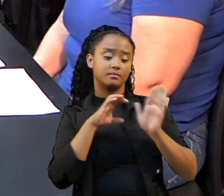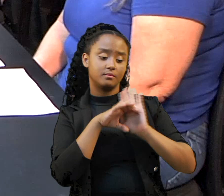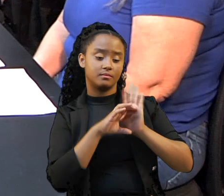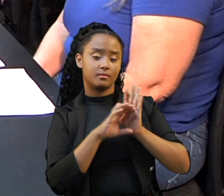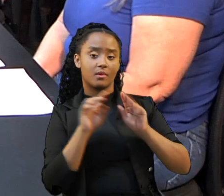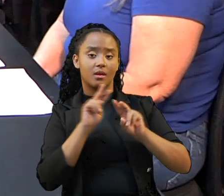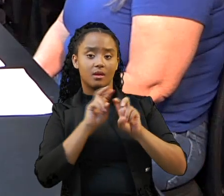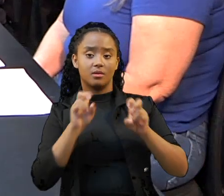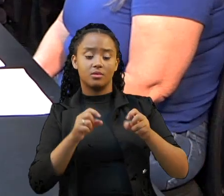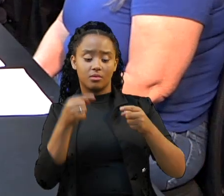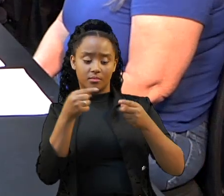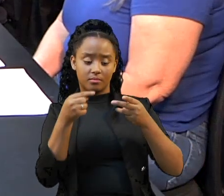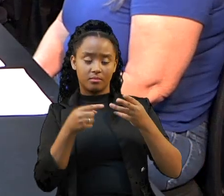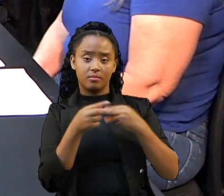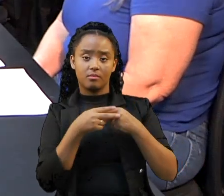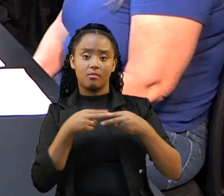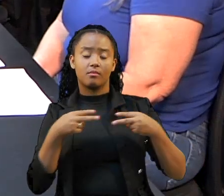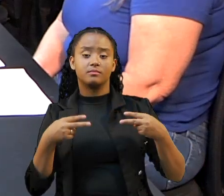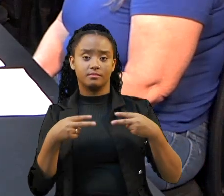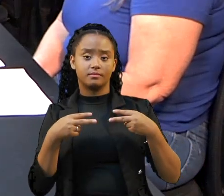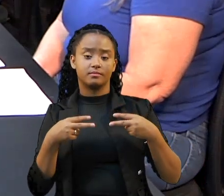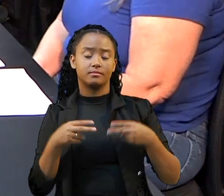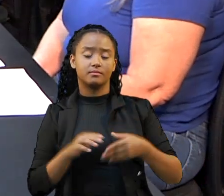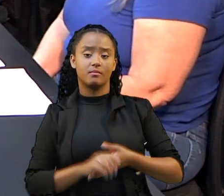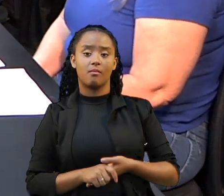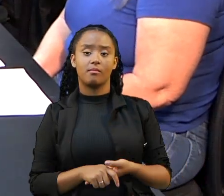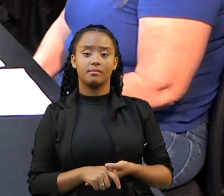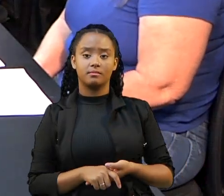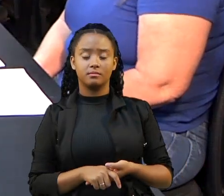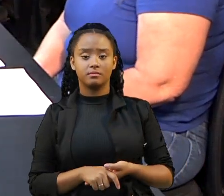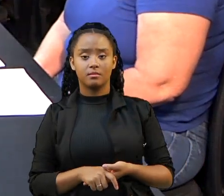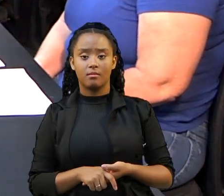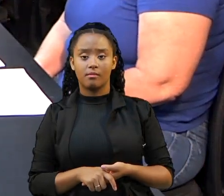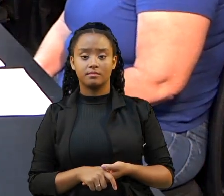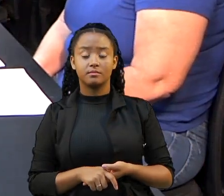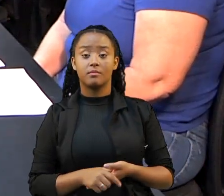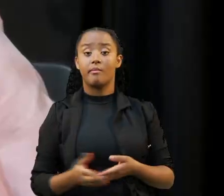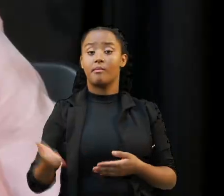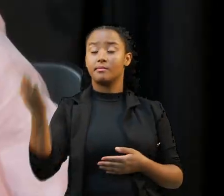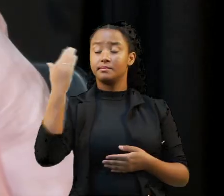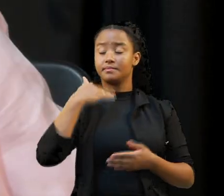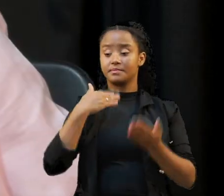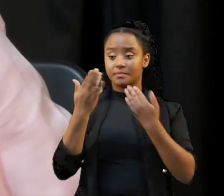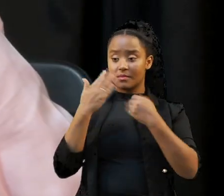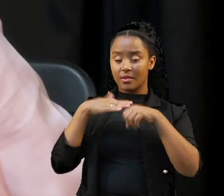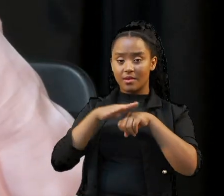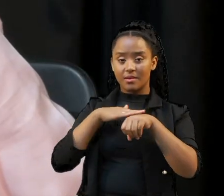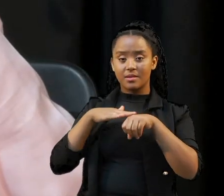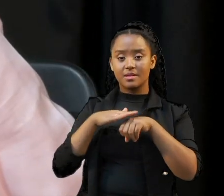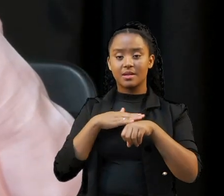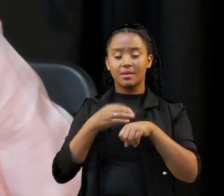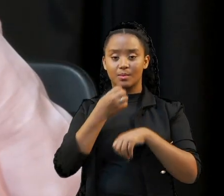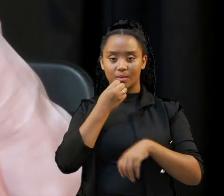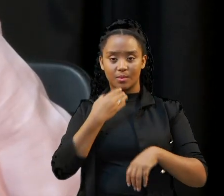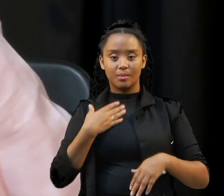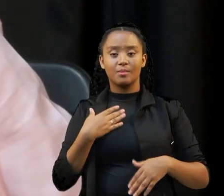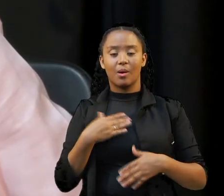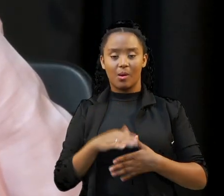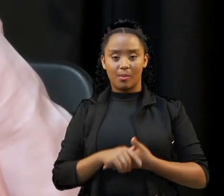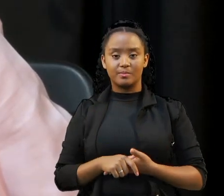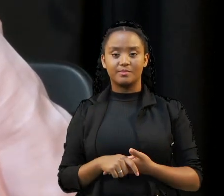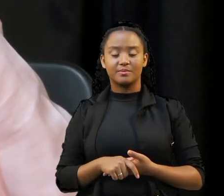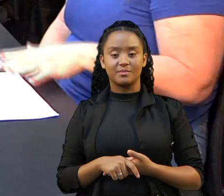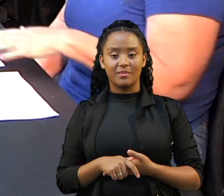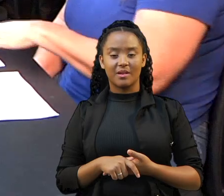apesar desses atravessamentos e dessas violências da colonização. Bora prosear, tá bom demais, né, Eliane? Tá